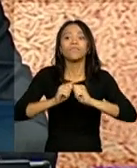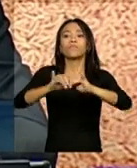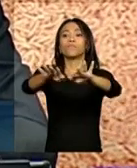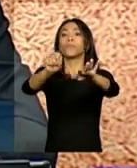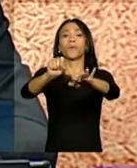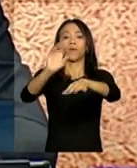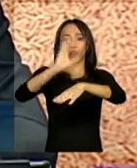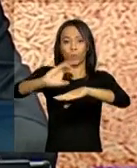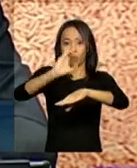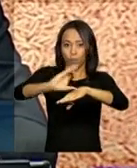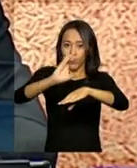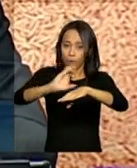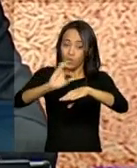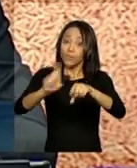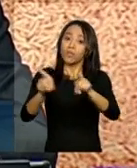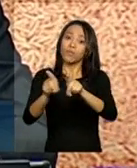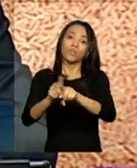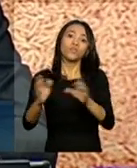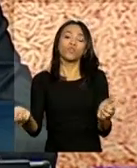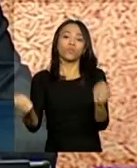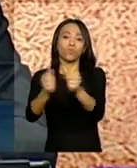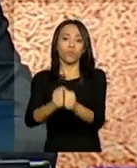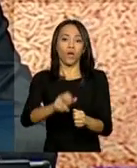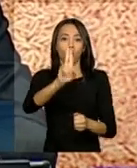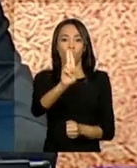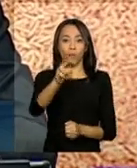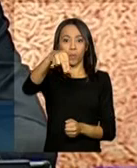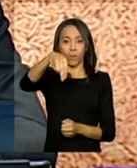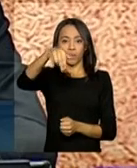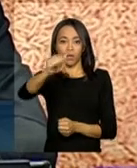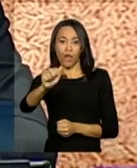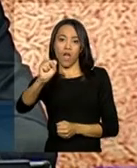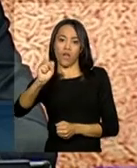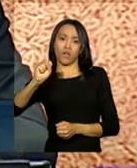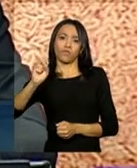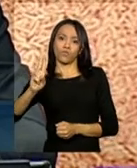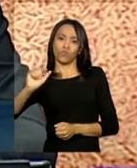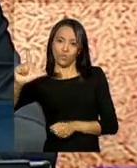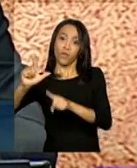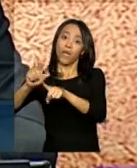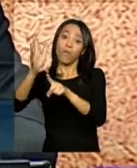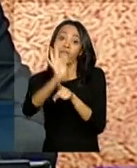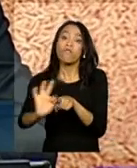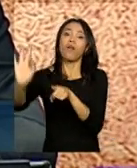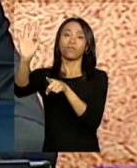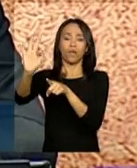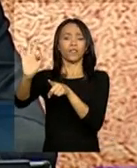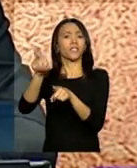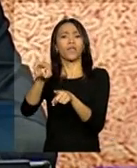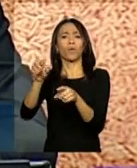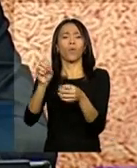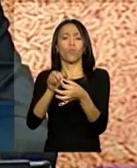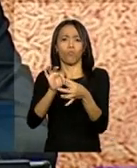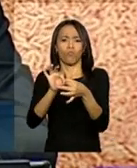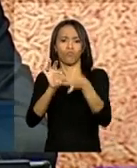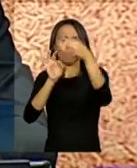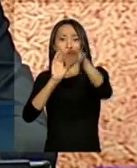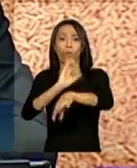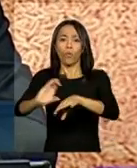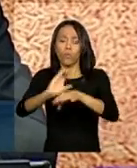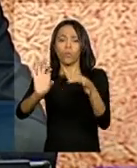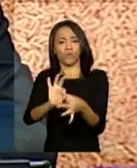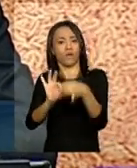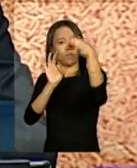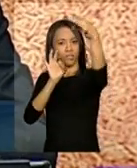a unasus a Universidade do SUS né aonde terá um curso à distância para profissionais de saúde e professores e